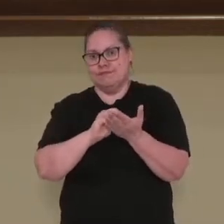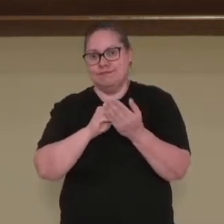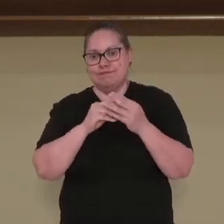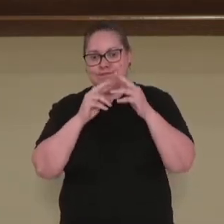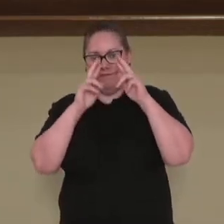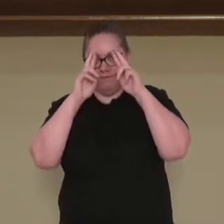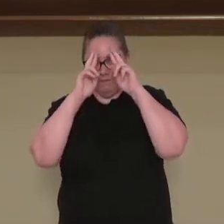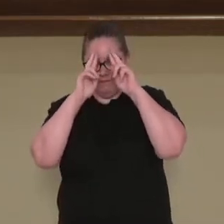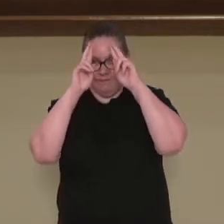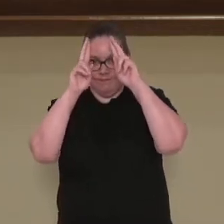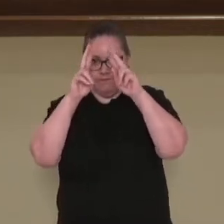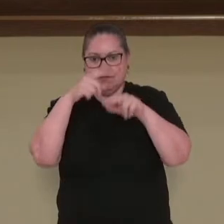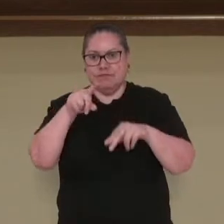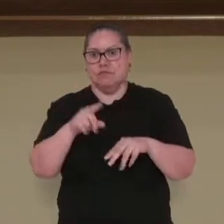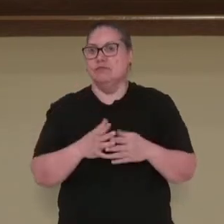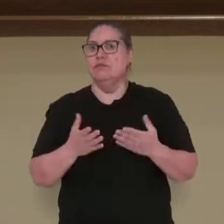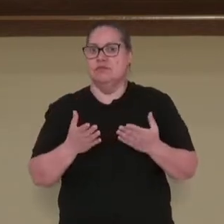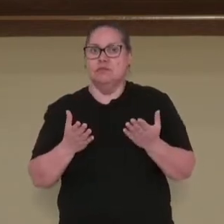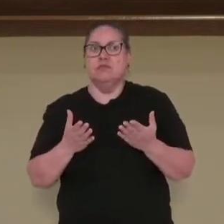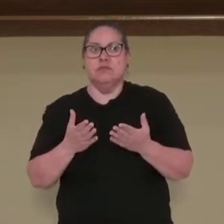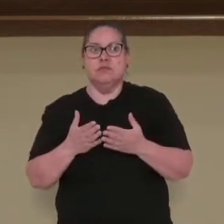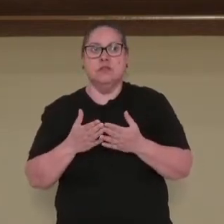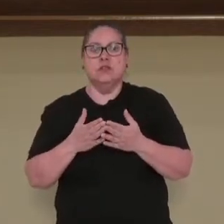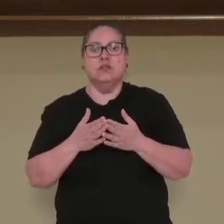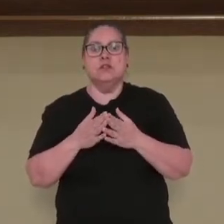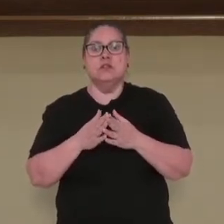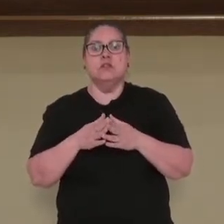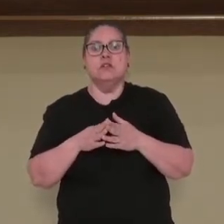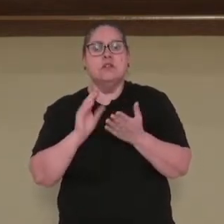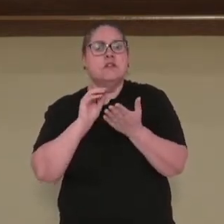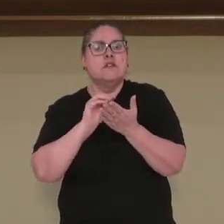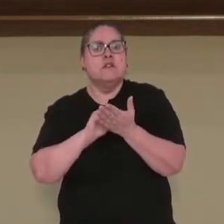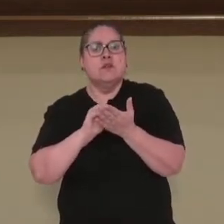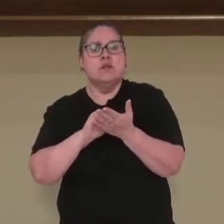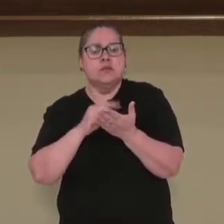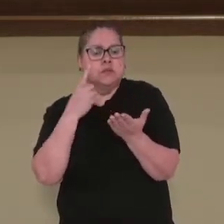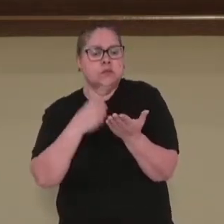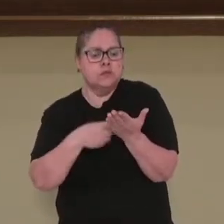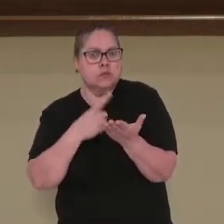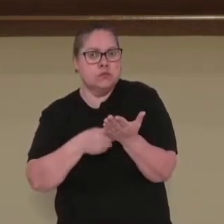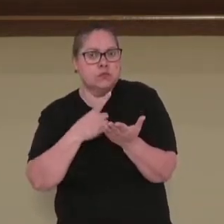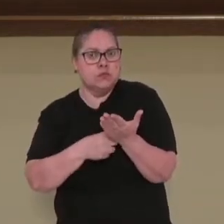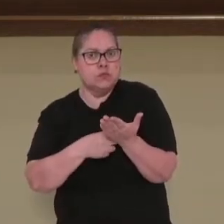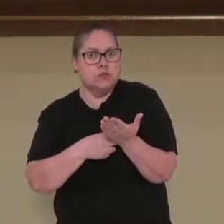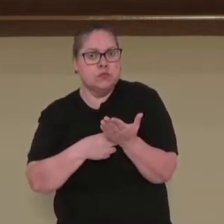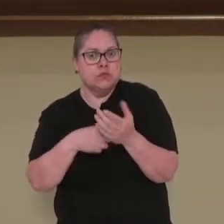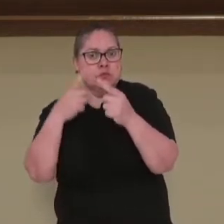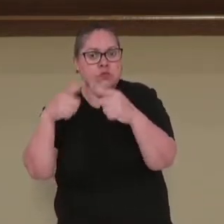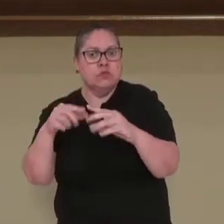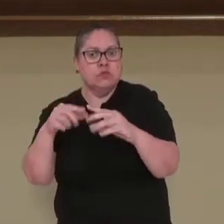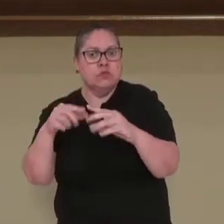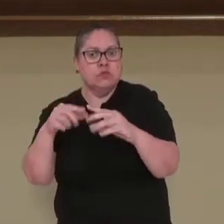que todos vocês considerariam isso. Então foi uma falta de compromisso que essa galera do